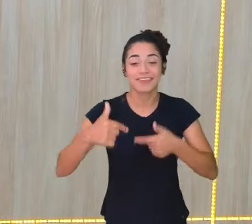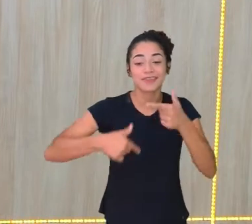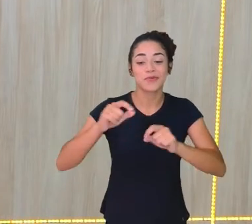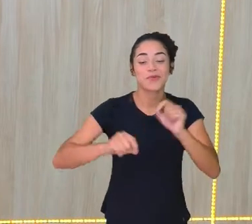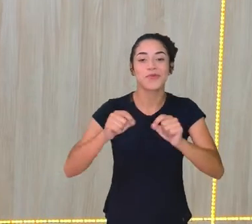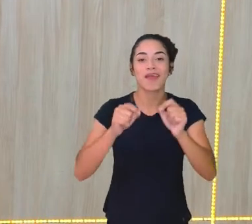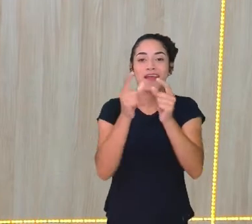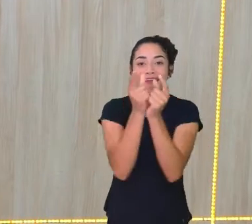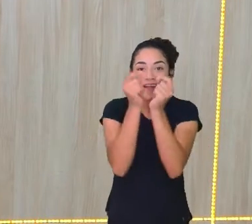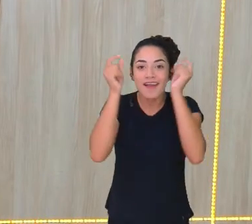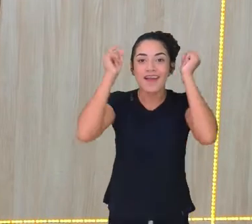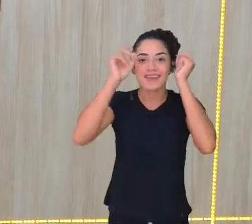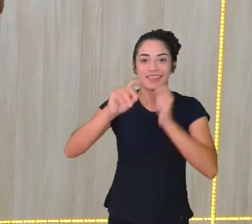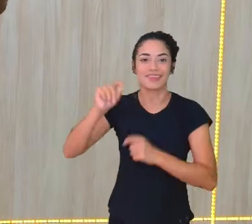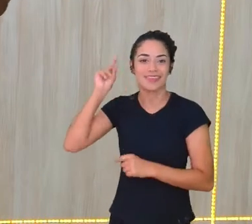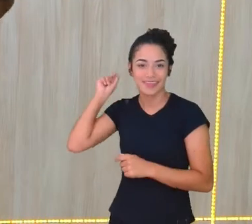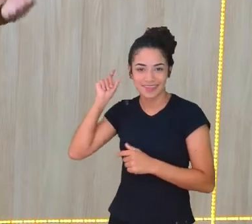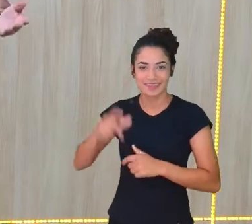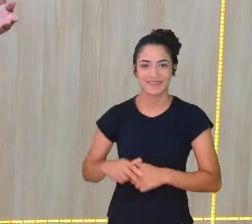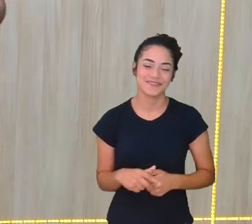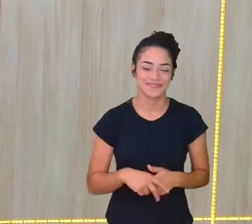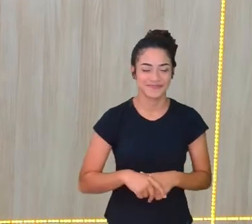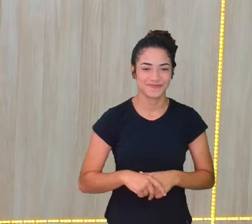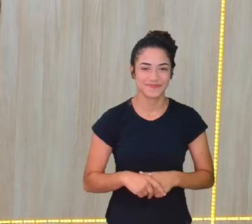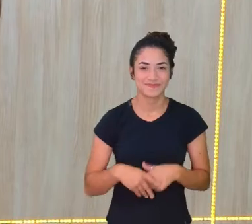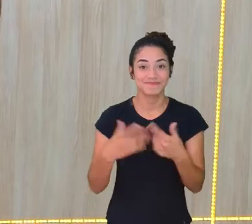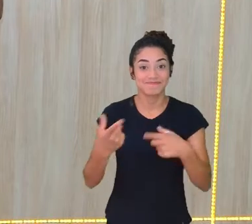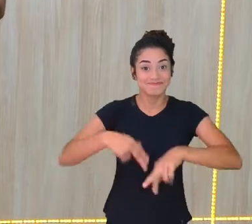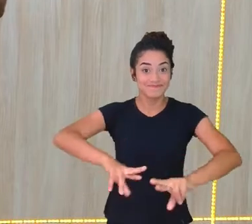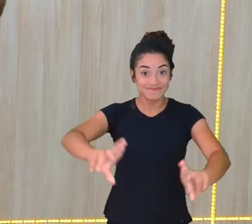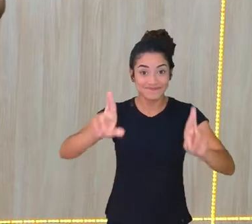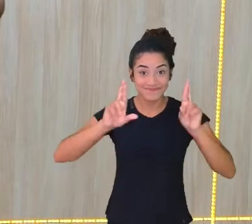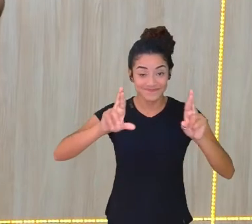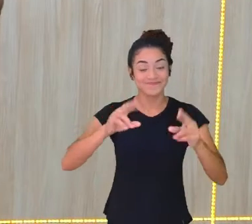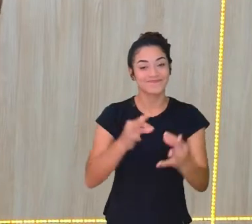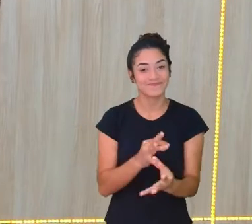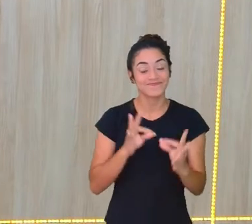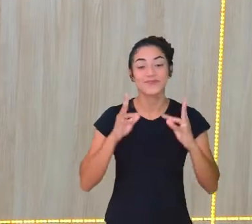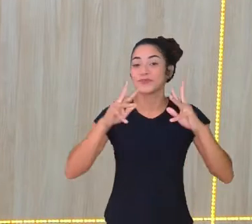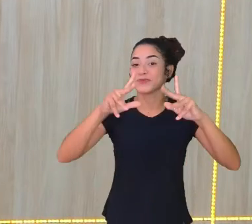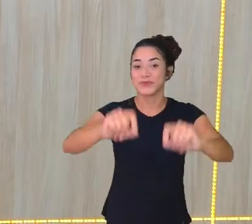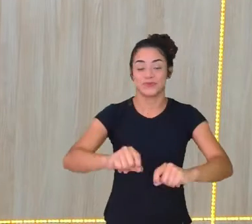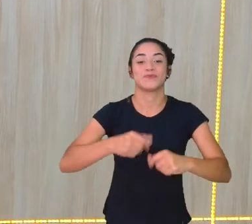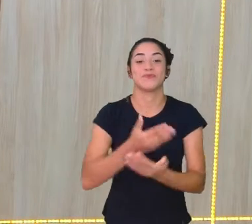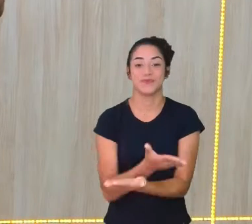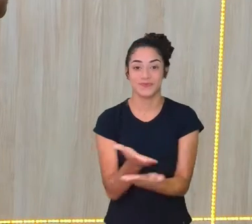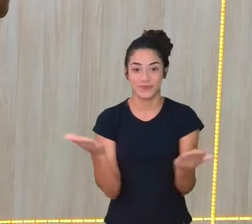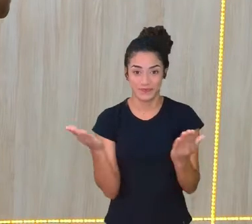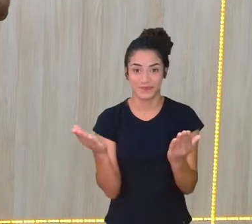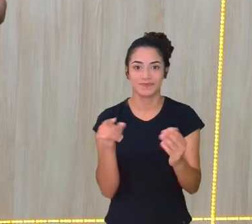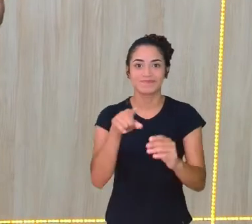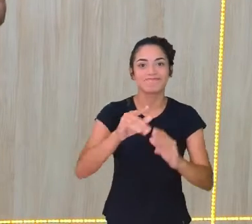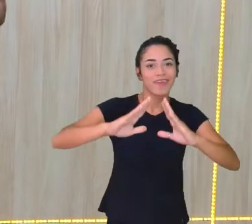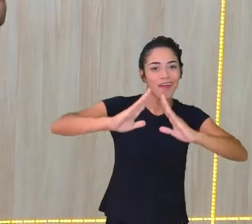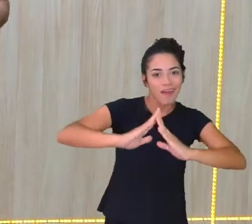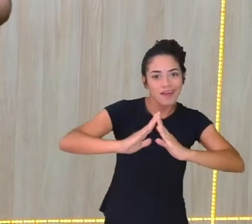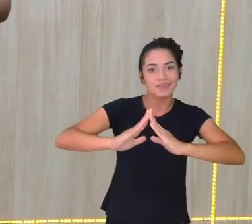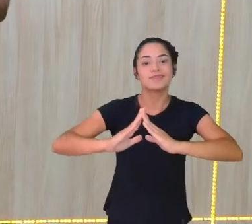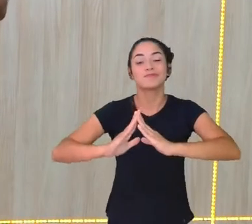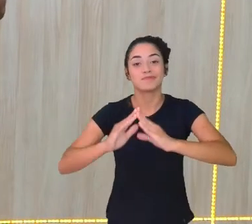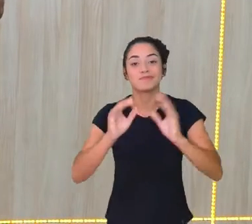né, a Grécia Antiga, e espero, né, que todos e todas vocês que estão em